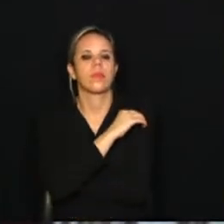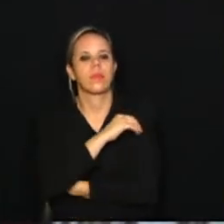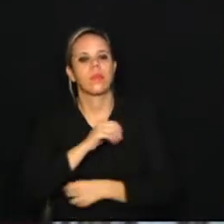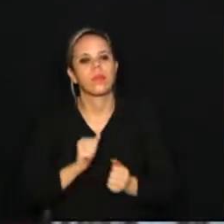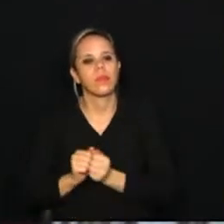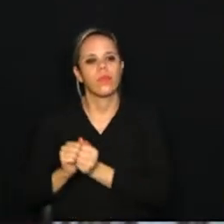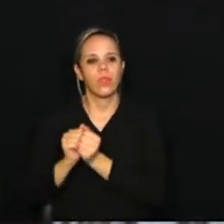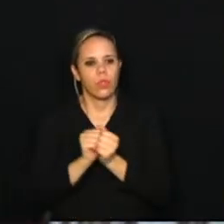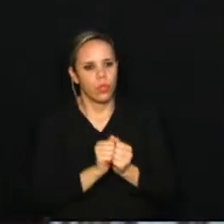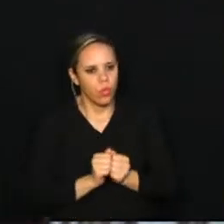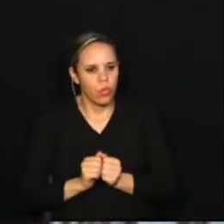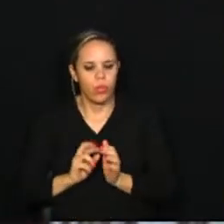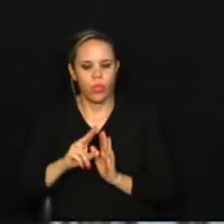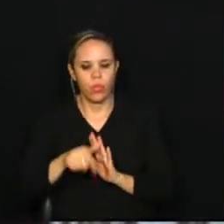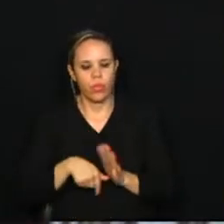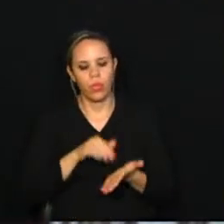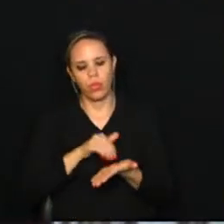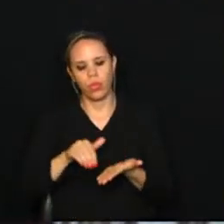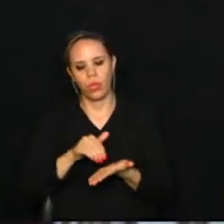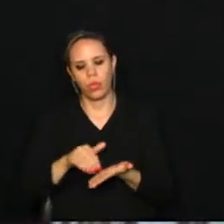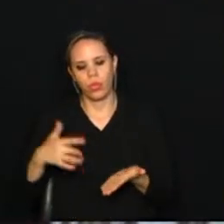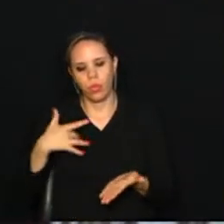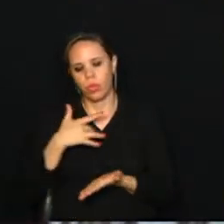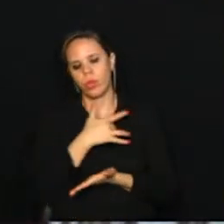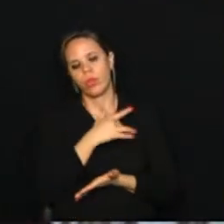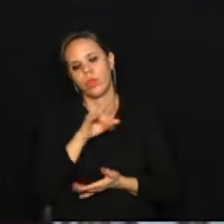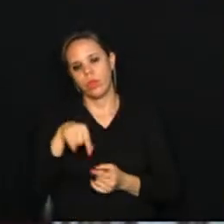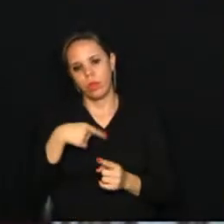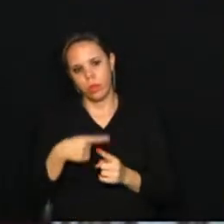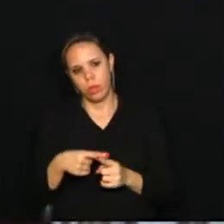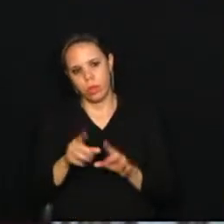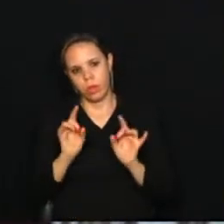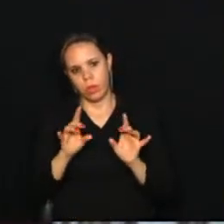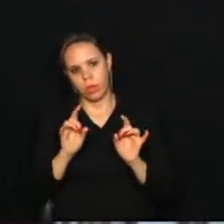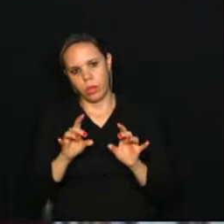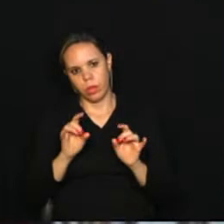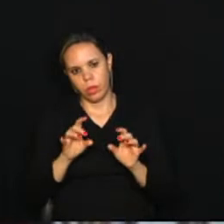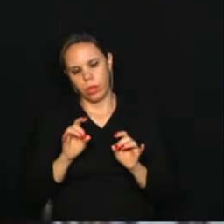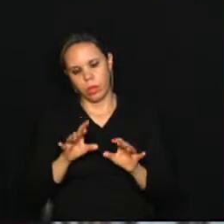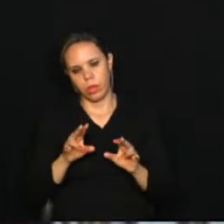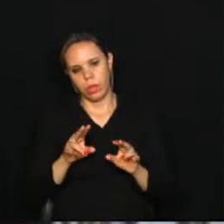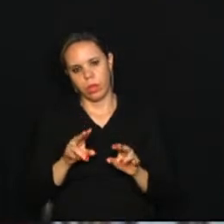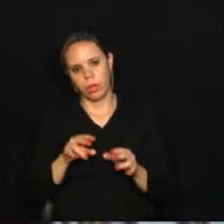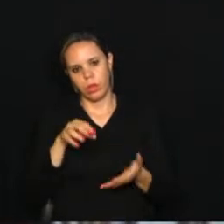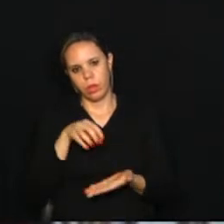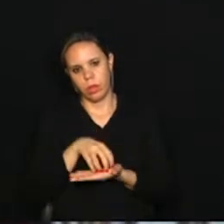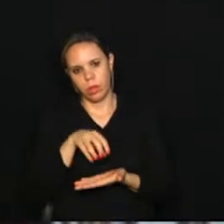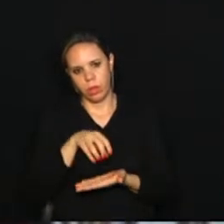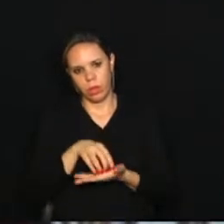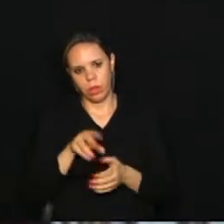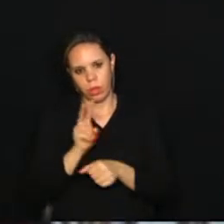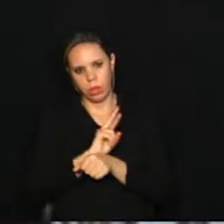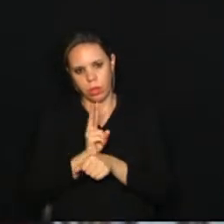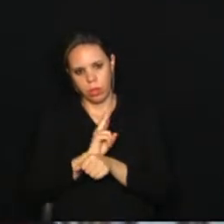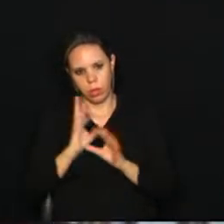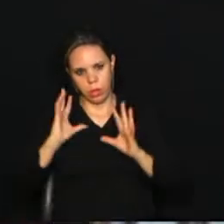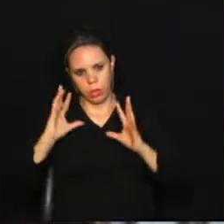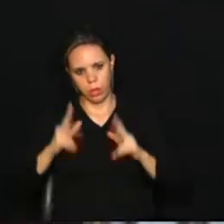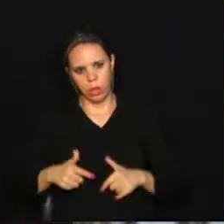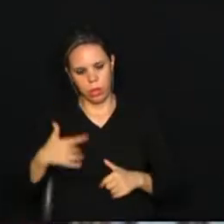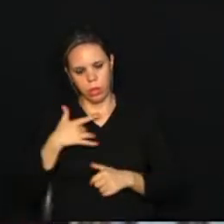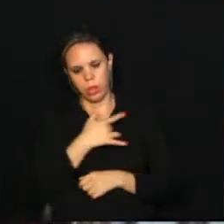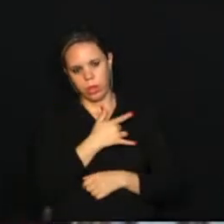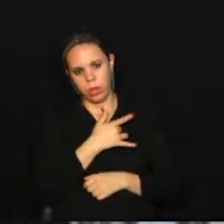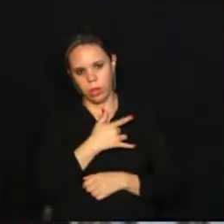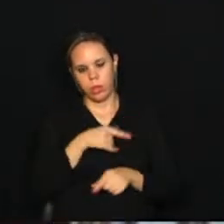conjunta da Secretaria da Saúde, especialmente através do Departamento de Vigilância Sanitária,